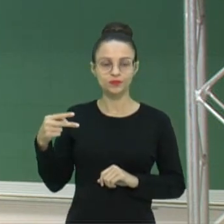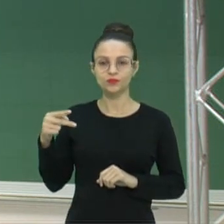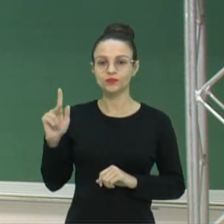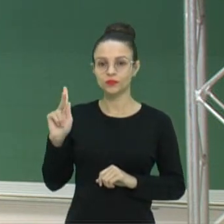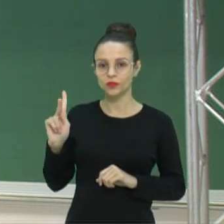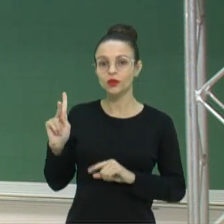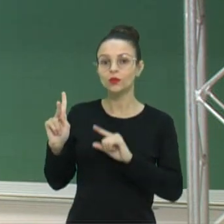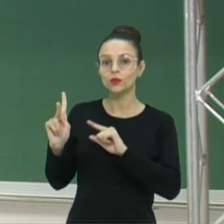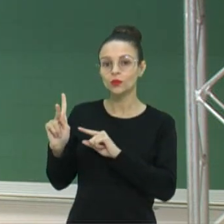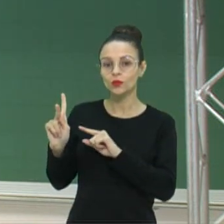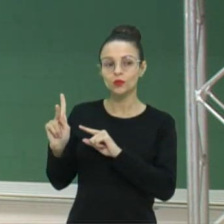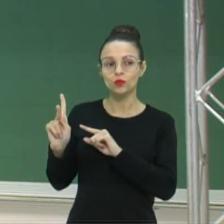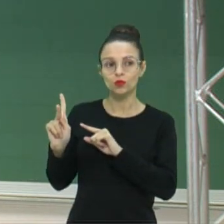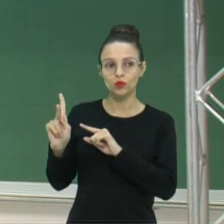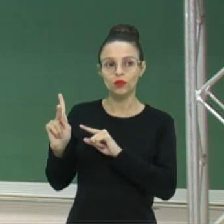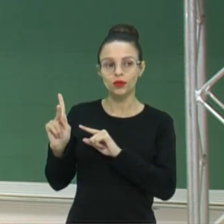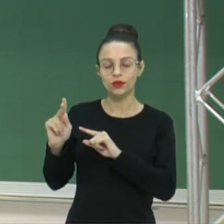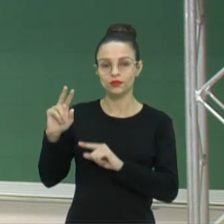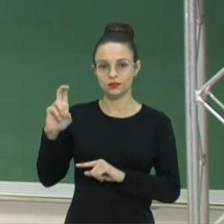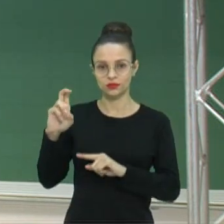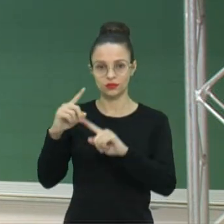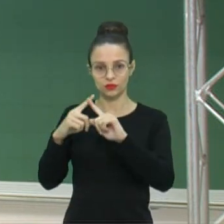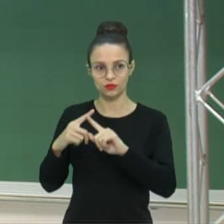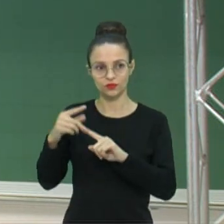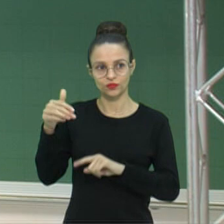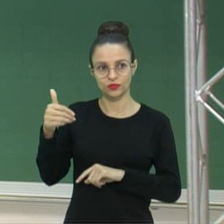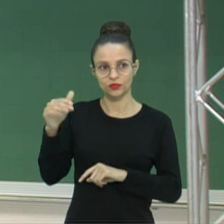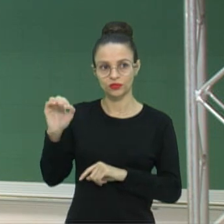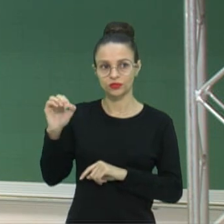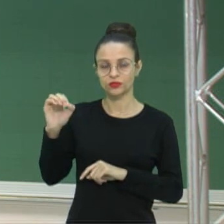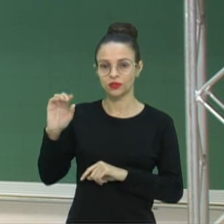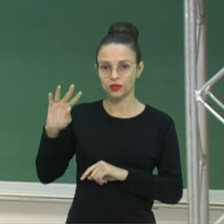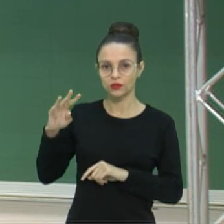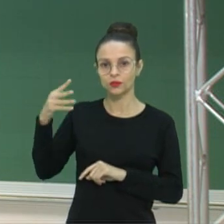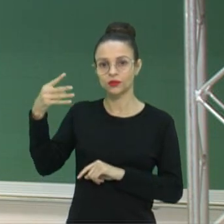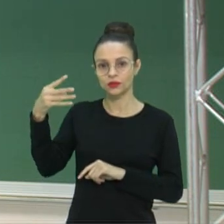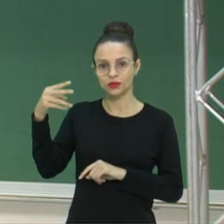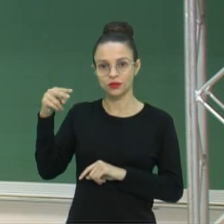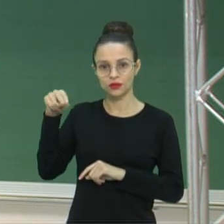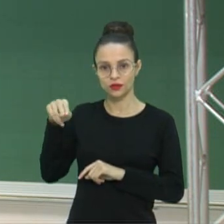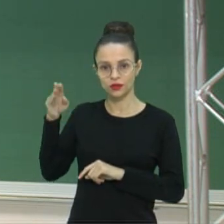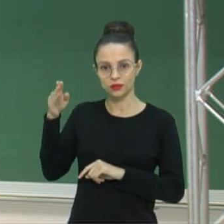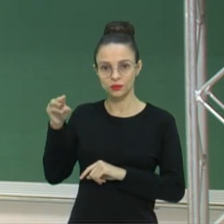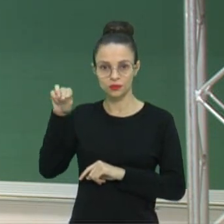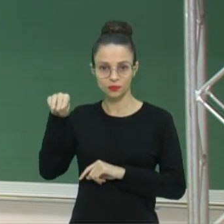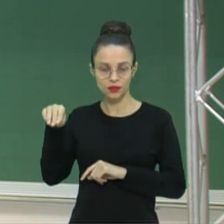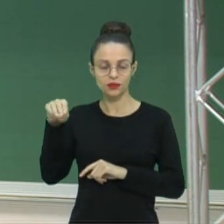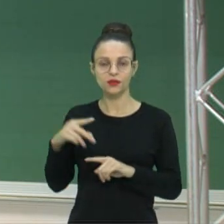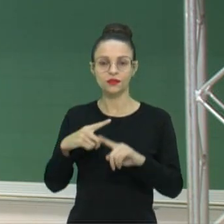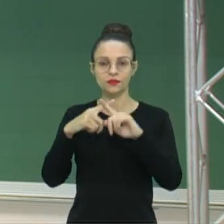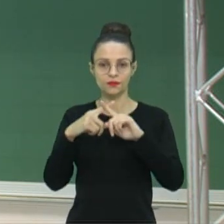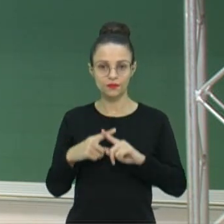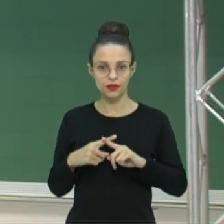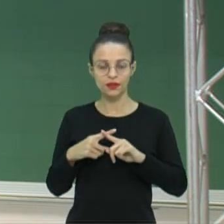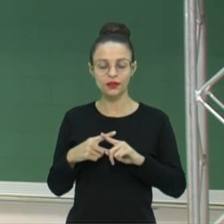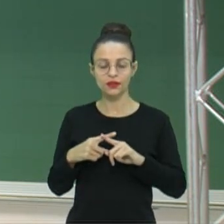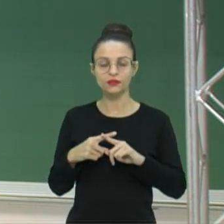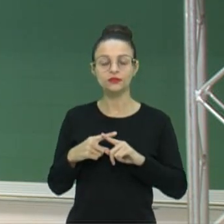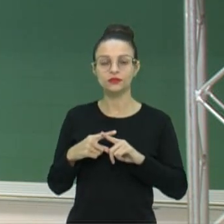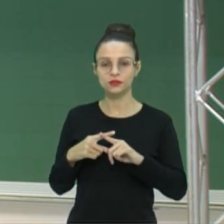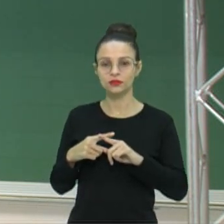à constante que foi fornecida ali para nós, 5 vezes 10 na quarta, vezes a nossa